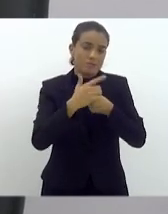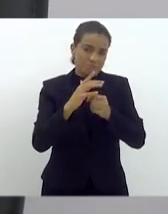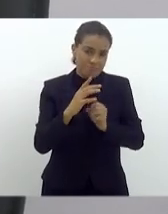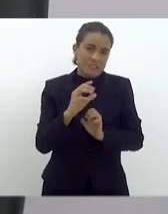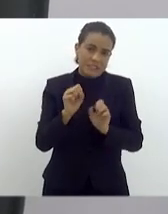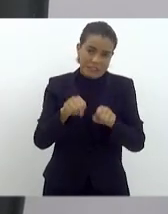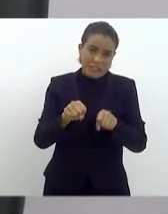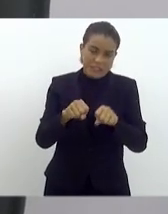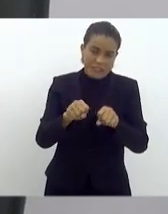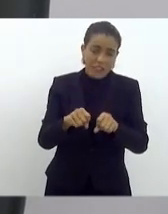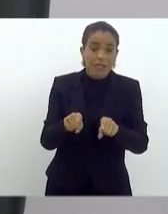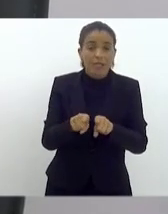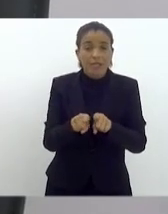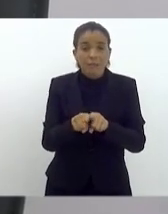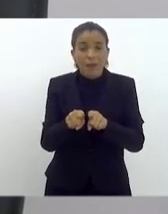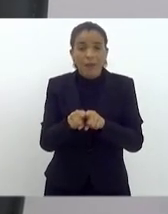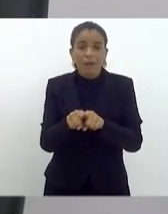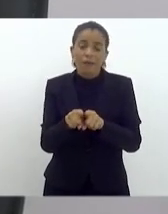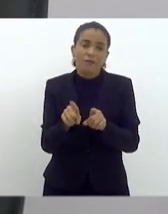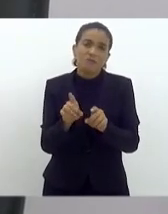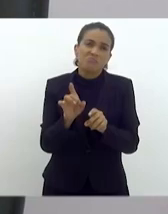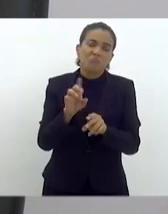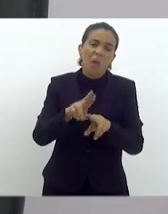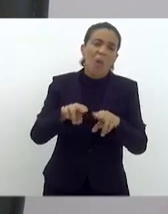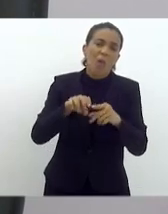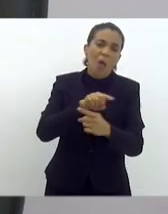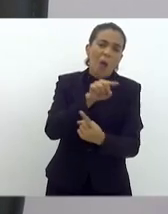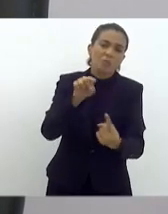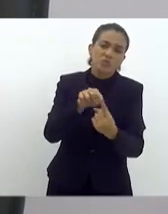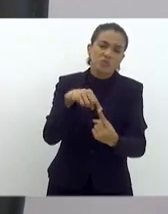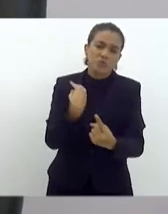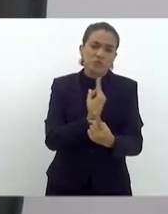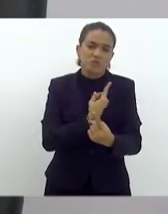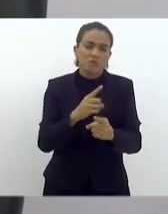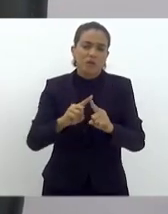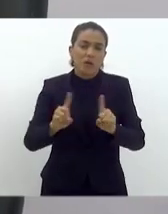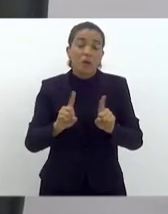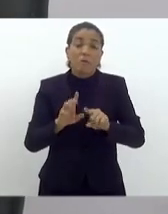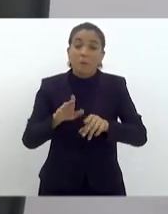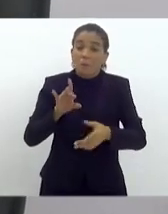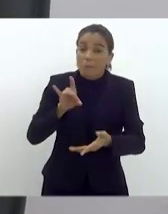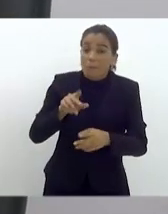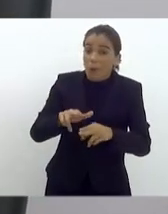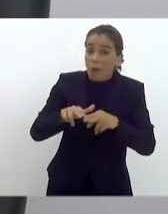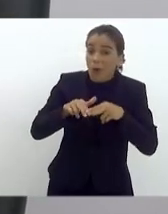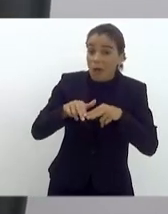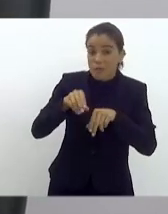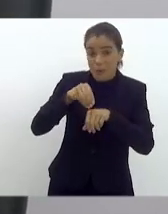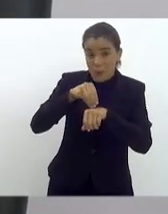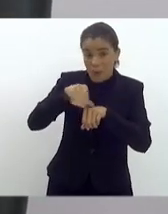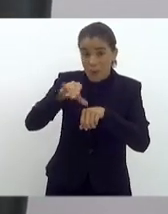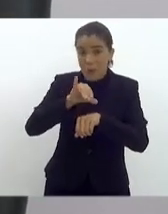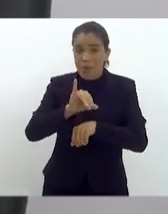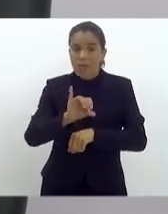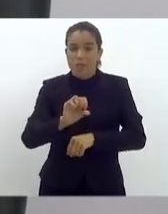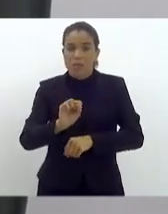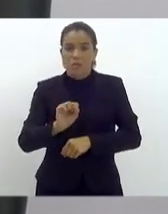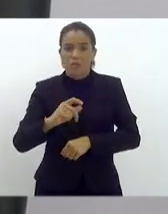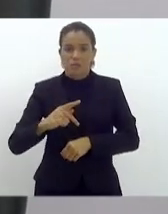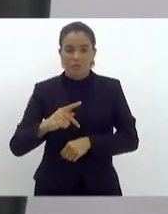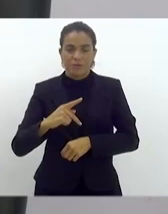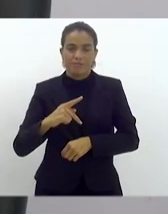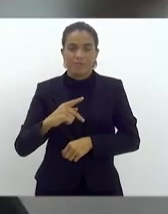e a gente vai trazer não por objetivo nosso né mas por exatamente indicação do whispa acho que seria pertinente